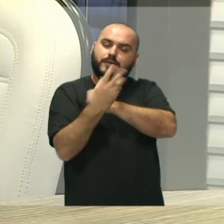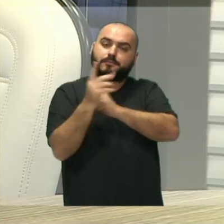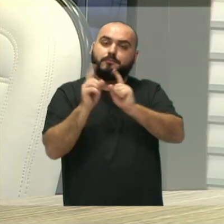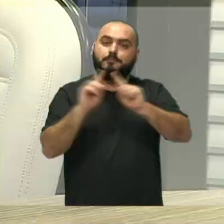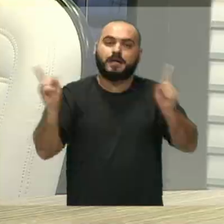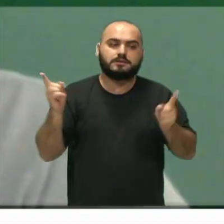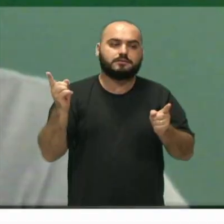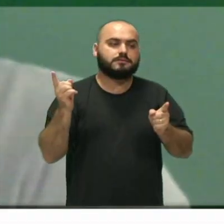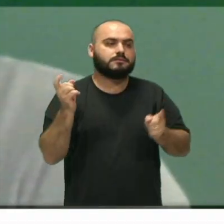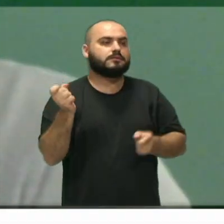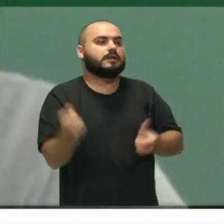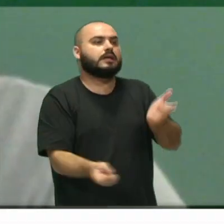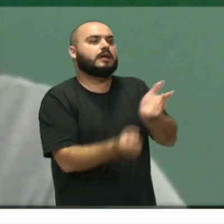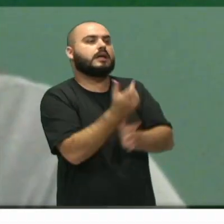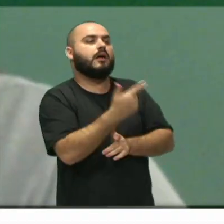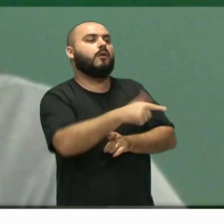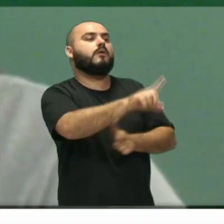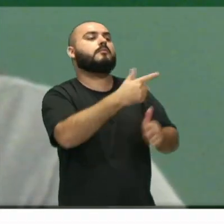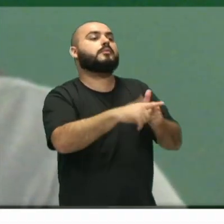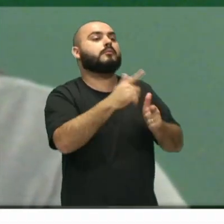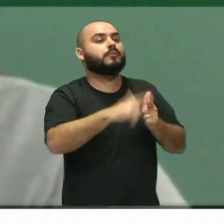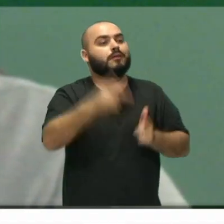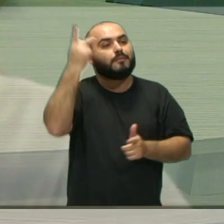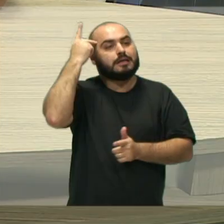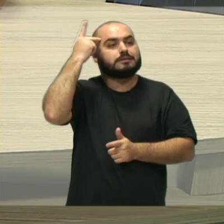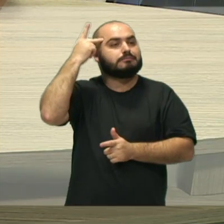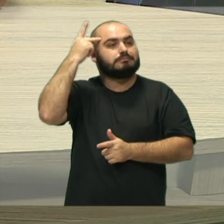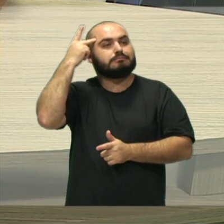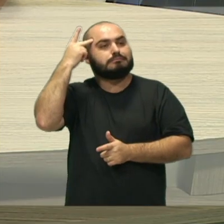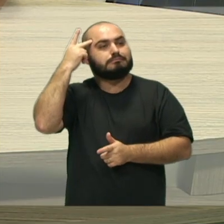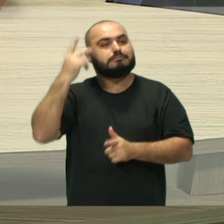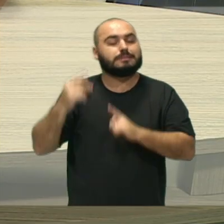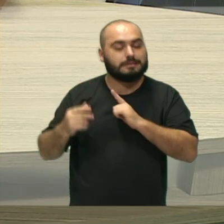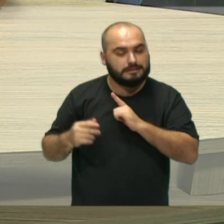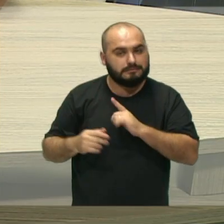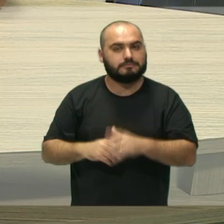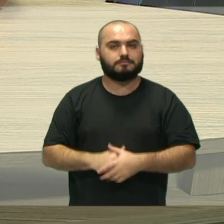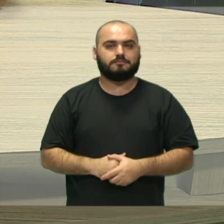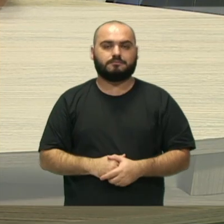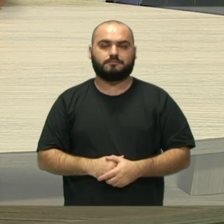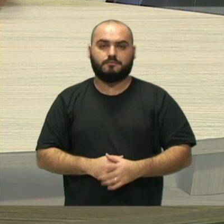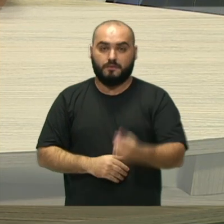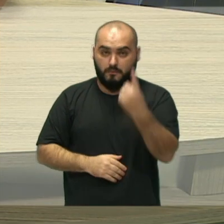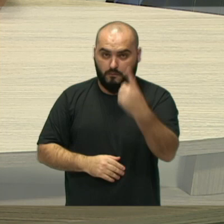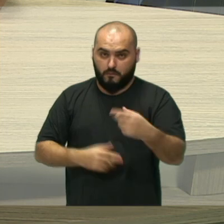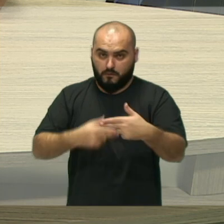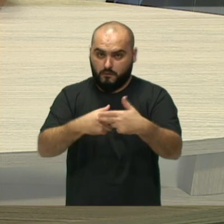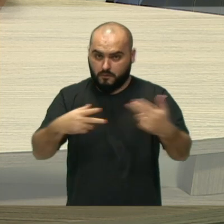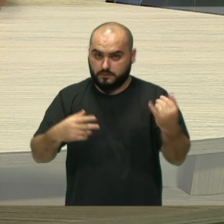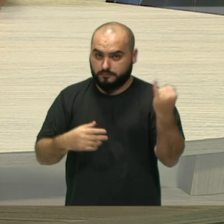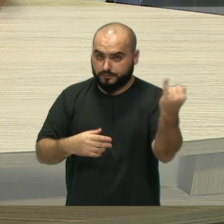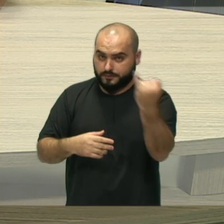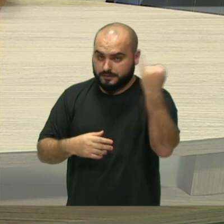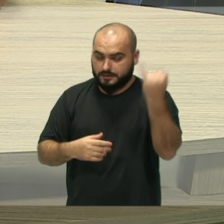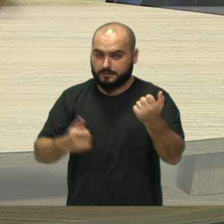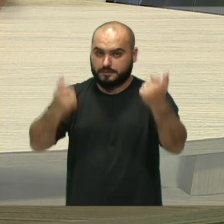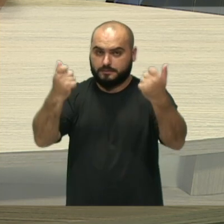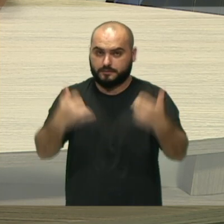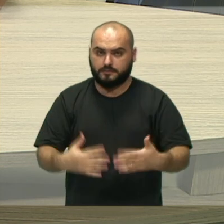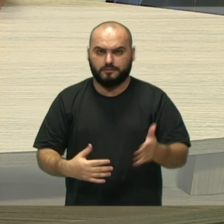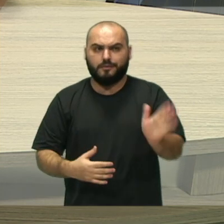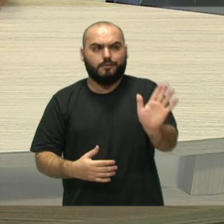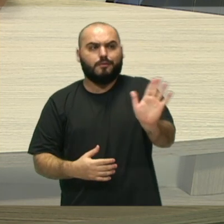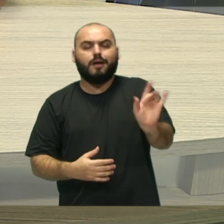outros problemas de ordem emocional. Né? Uma questão que é importante, assim, não só a